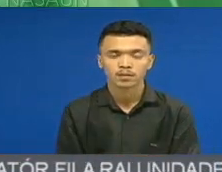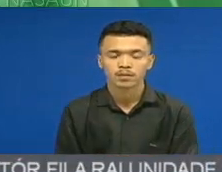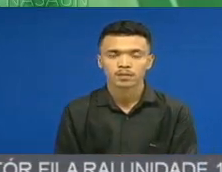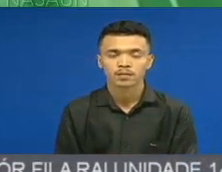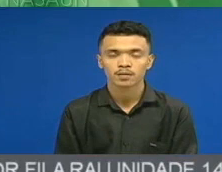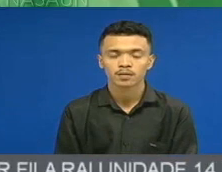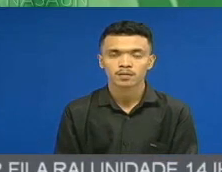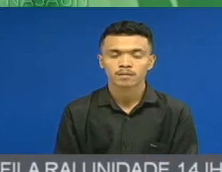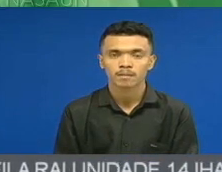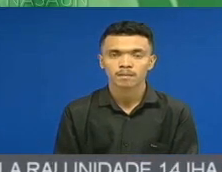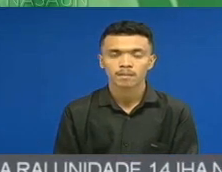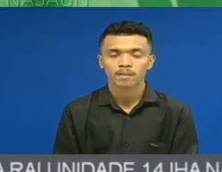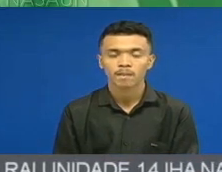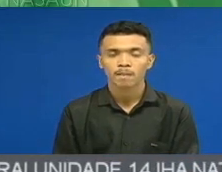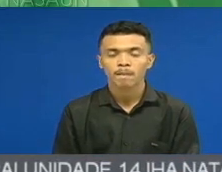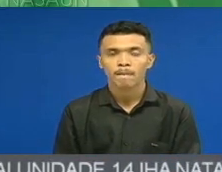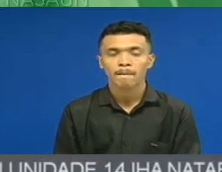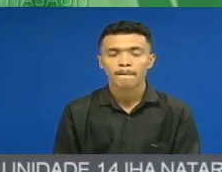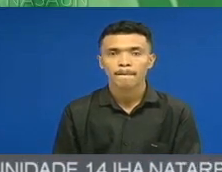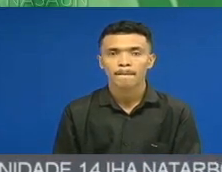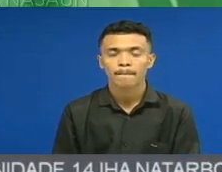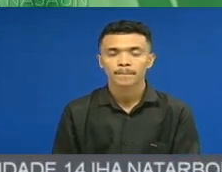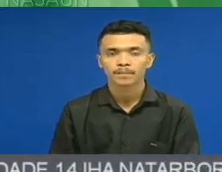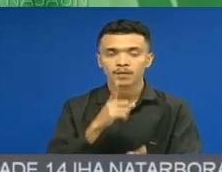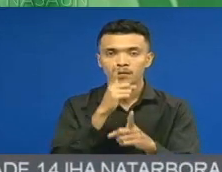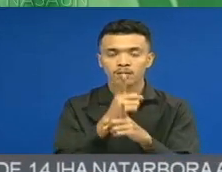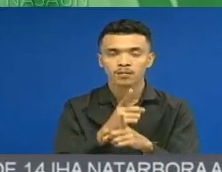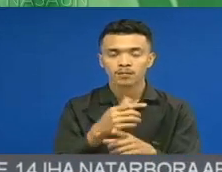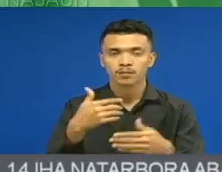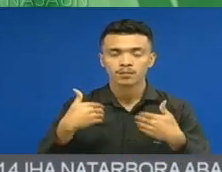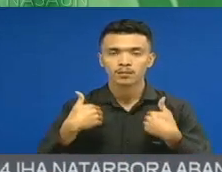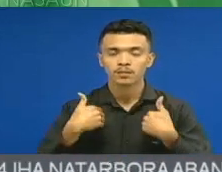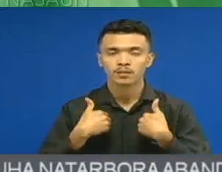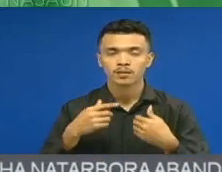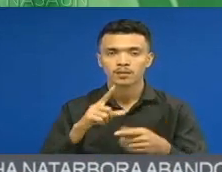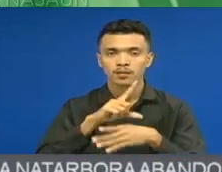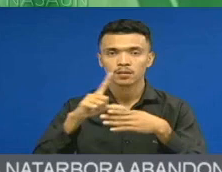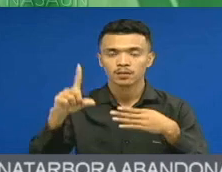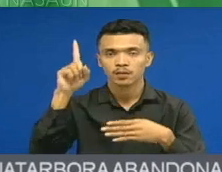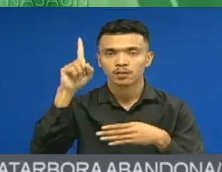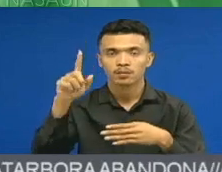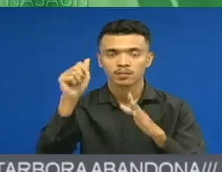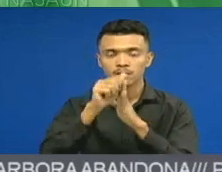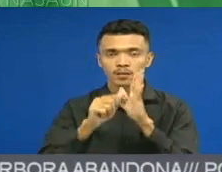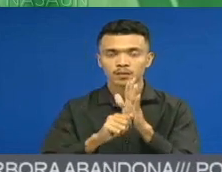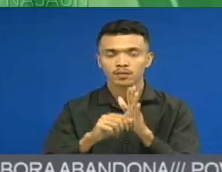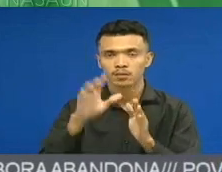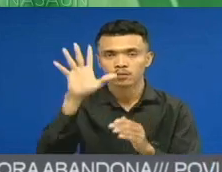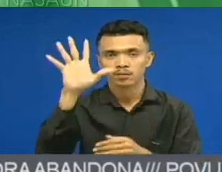raça contempla no claro e a linha 1, artigo